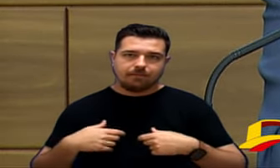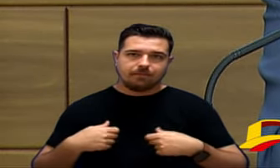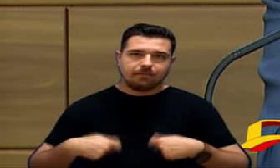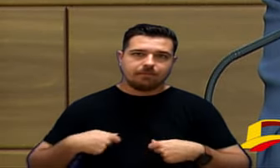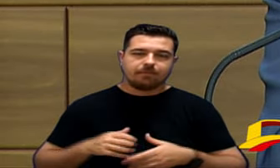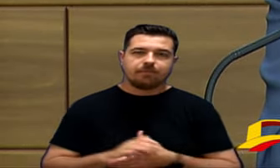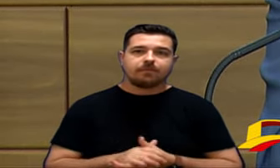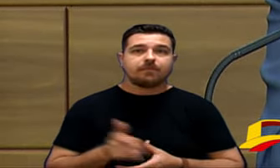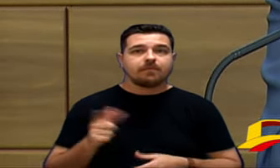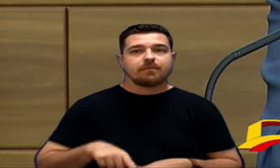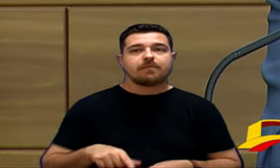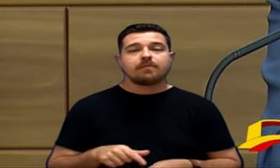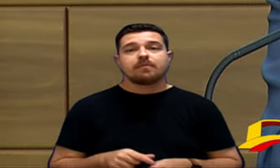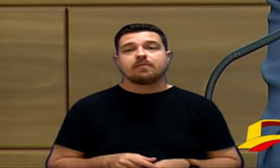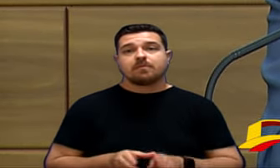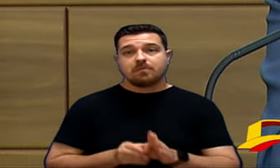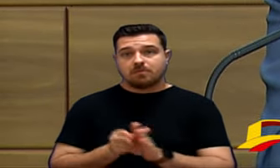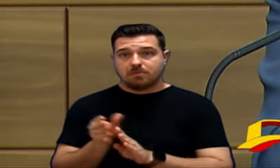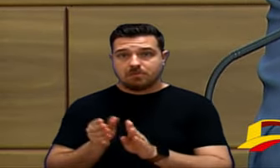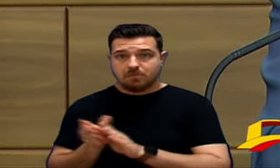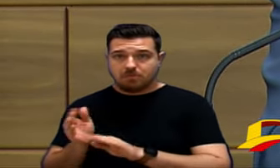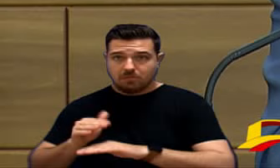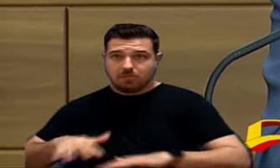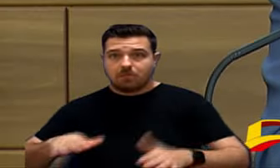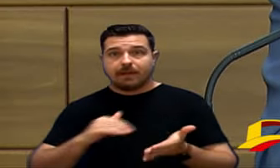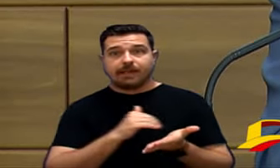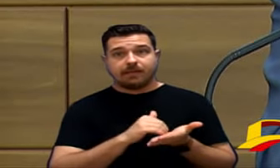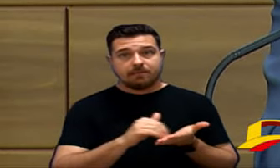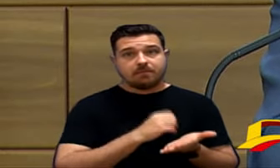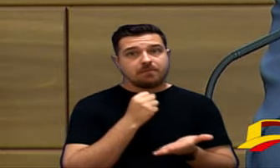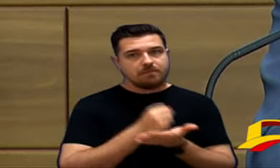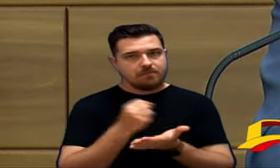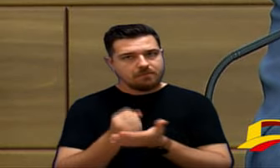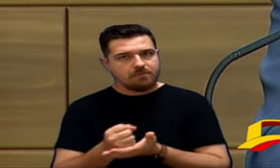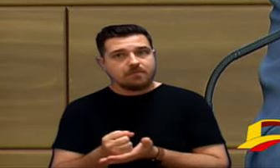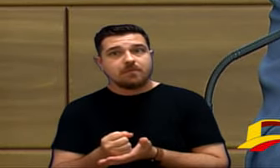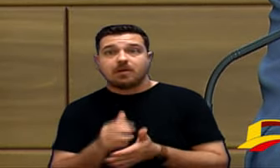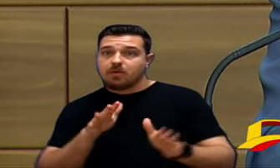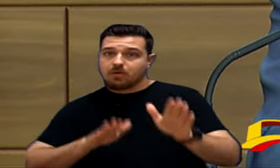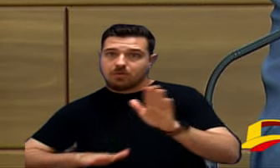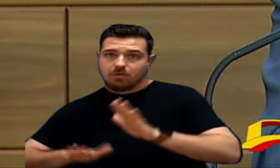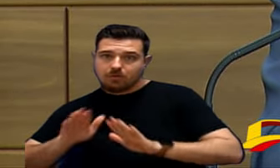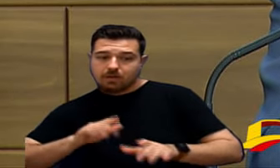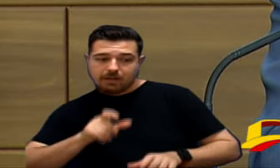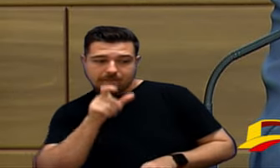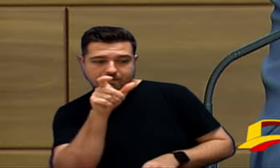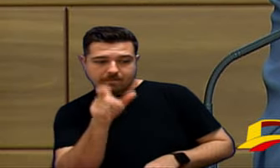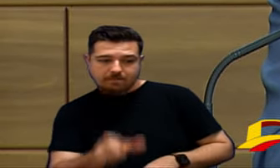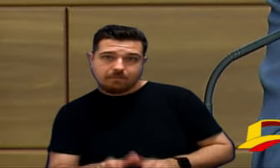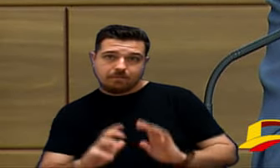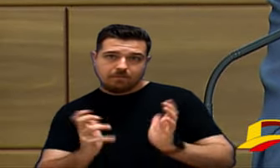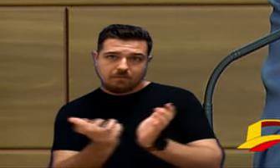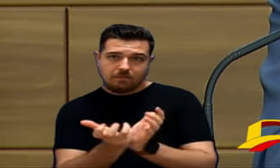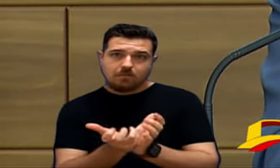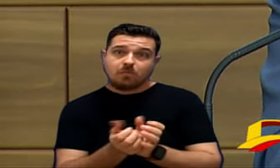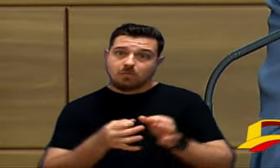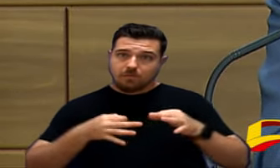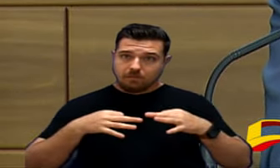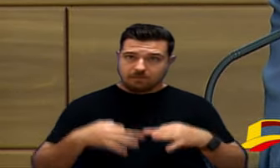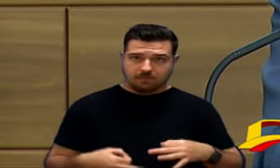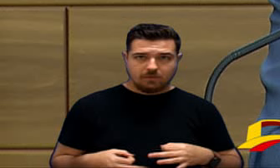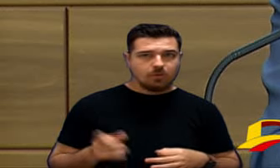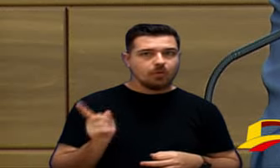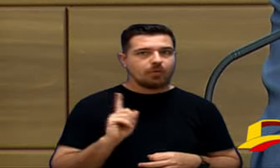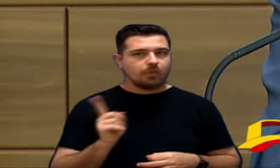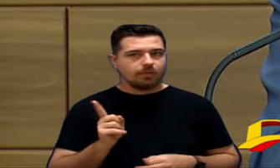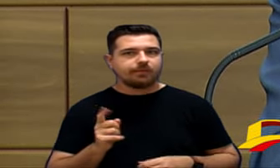e a gente também orientou também as secretarias que toda vez for formalizar um contrato toma esse cuidado de ver se é a aquela aquelas trabalhadoras tem um